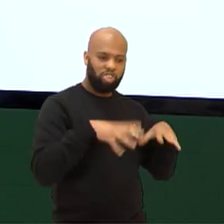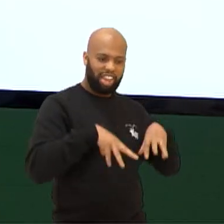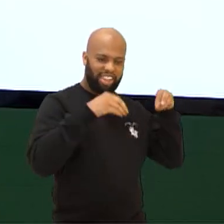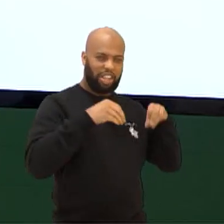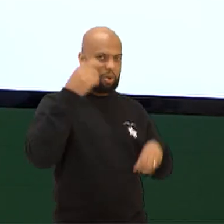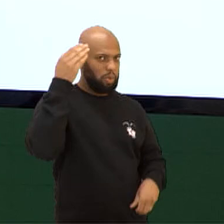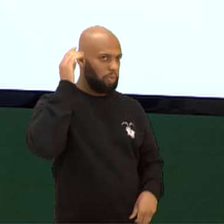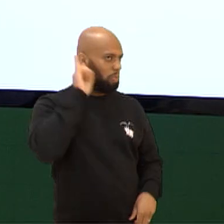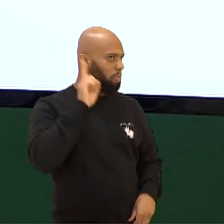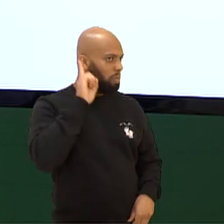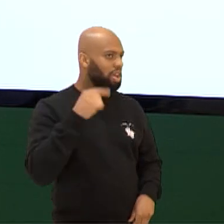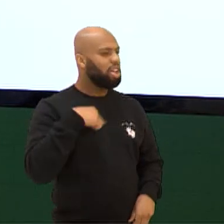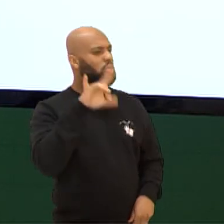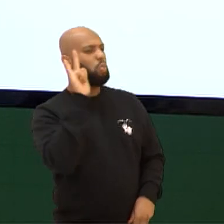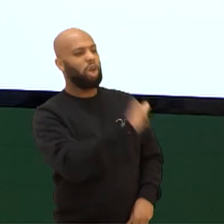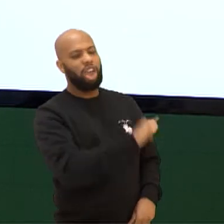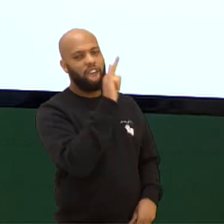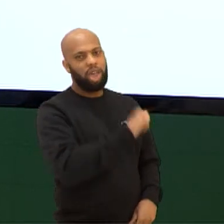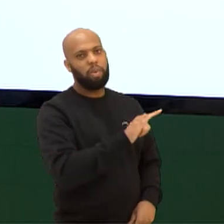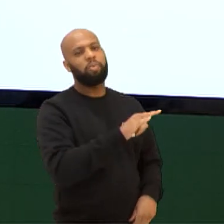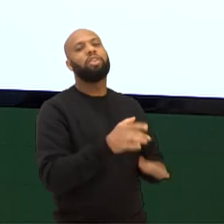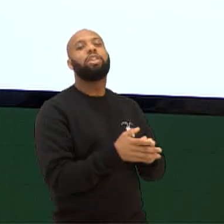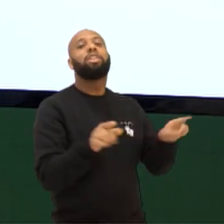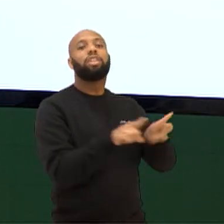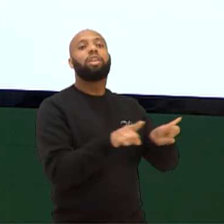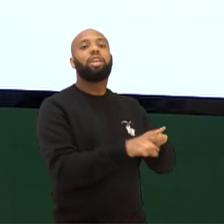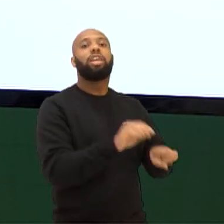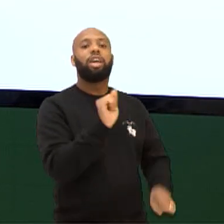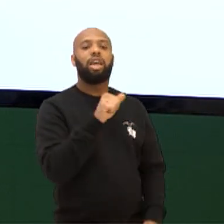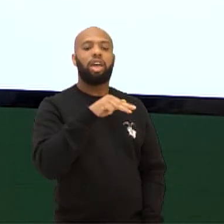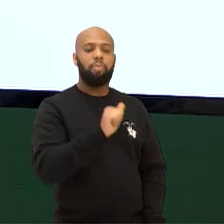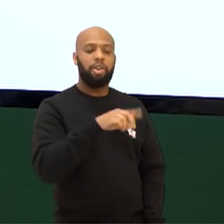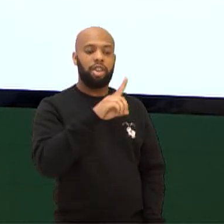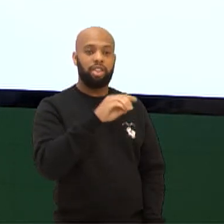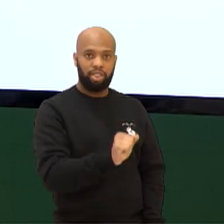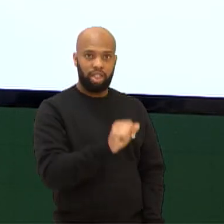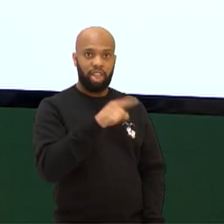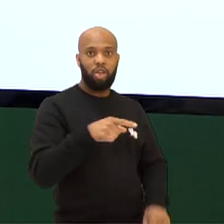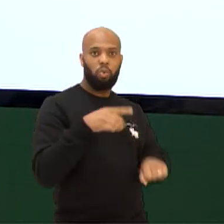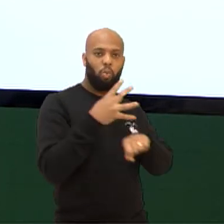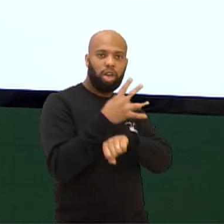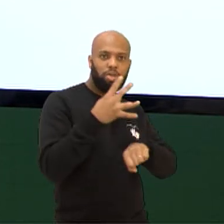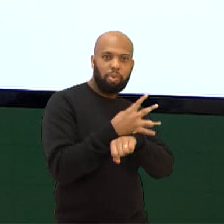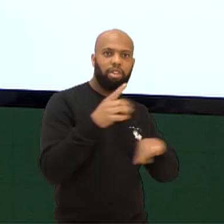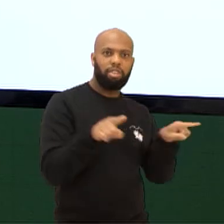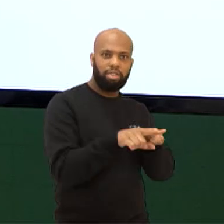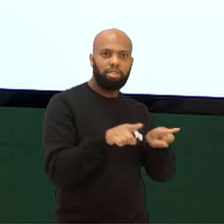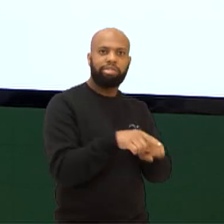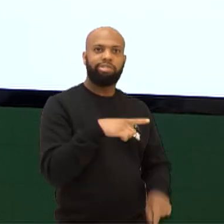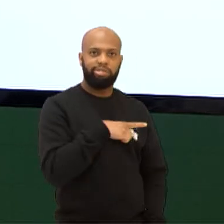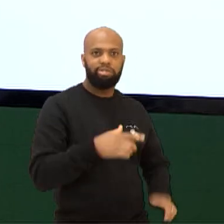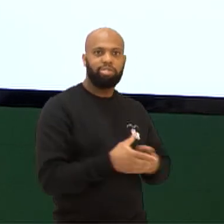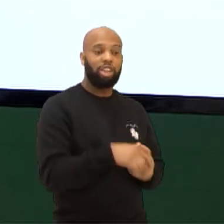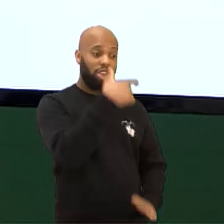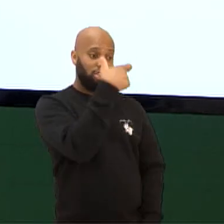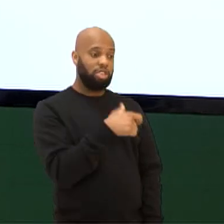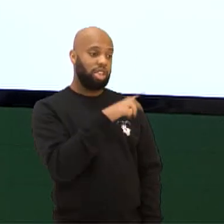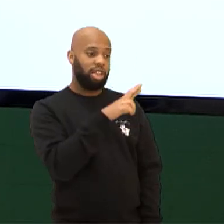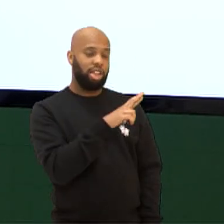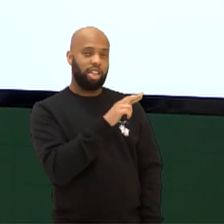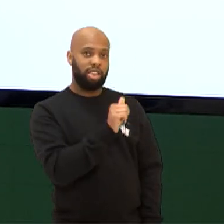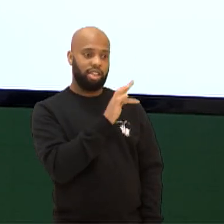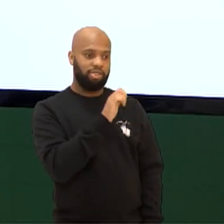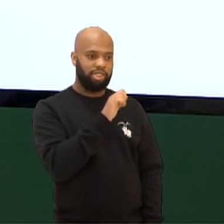vocês, prof. Obrigada, pessoal. Amanda Estrapasson, de 4 Barras. Sou Rafael da